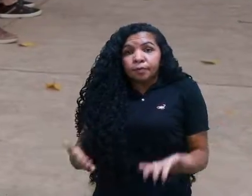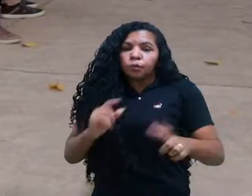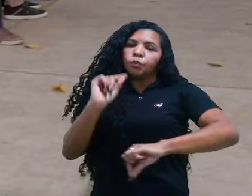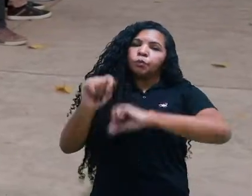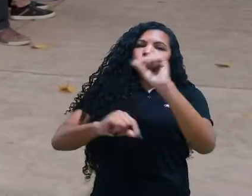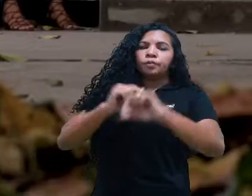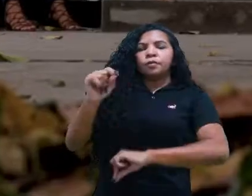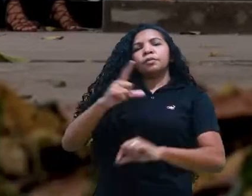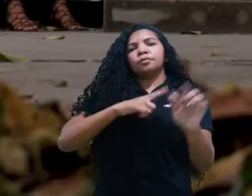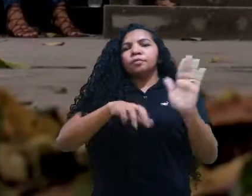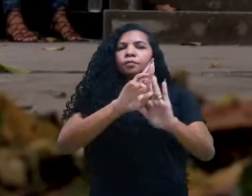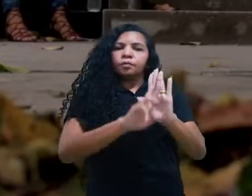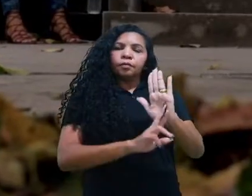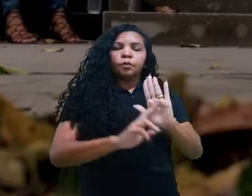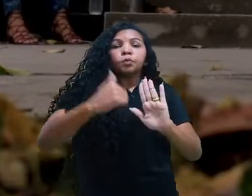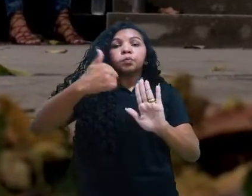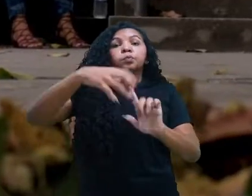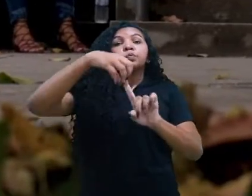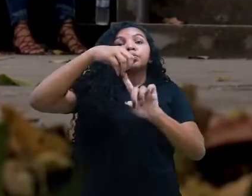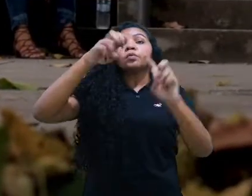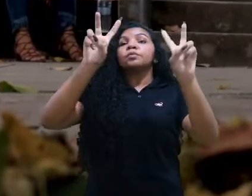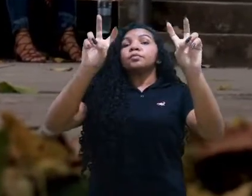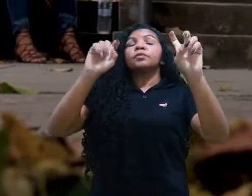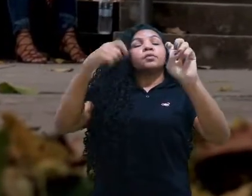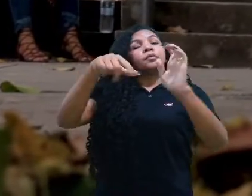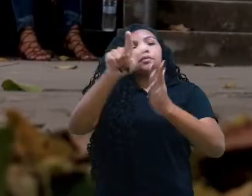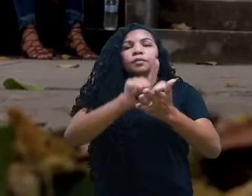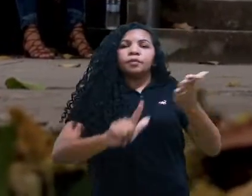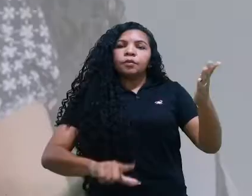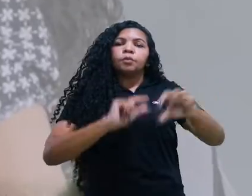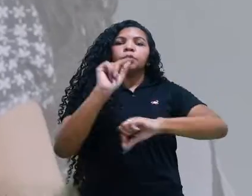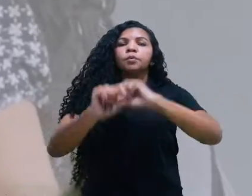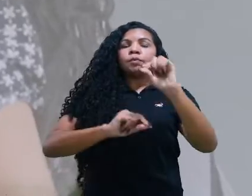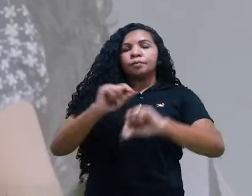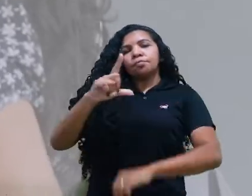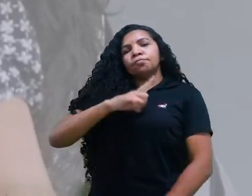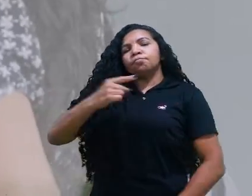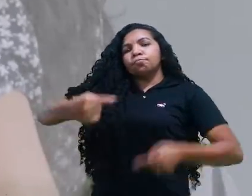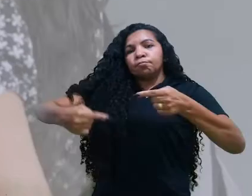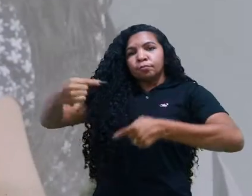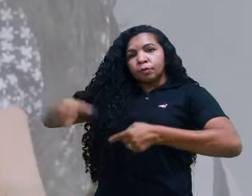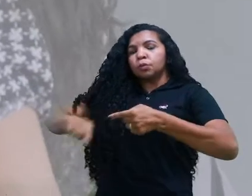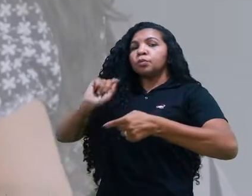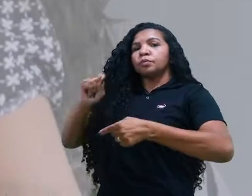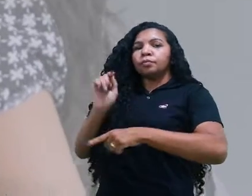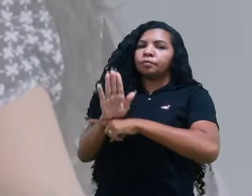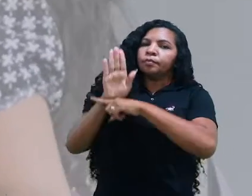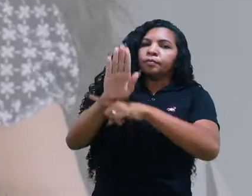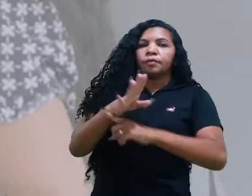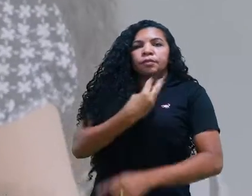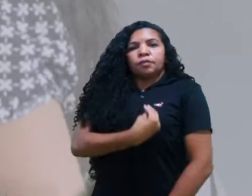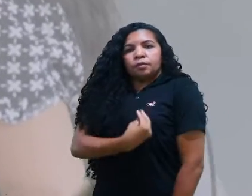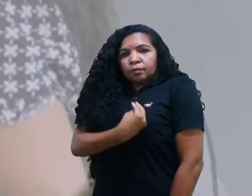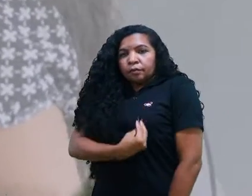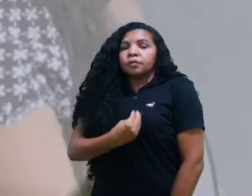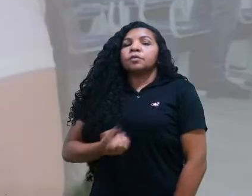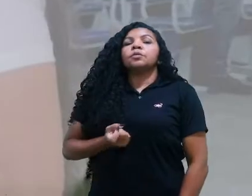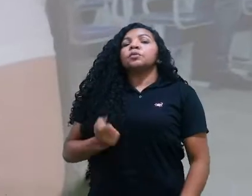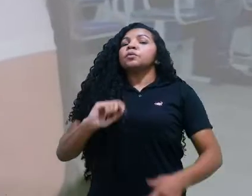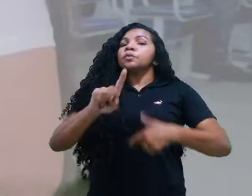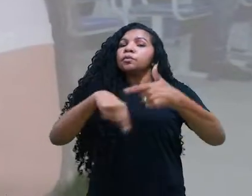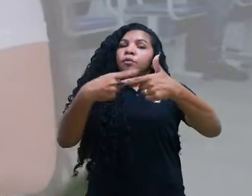prova. Neste ano, o tema da redação da etapa única foi Literatura de ficção é fonte para o entendimento